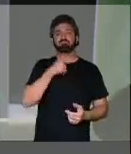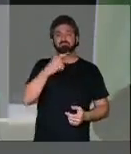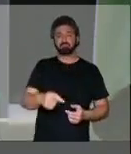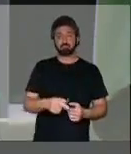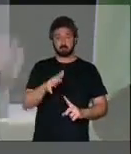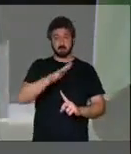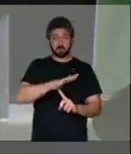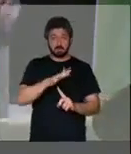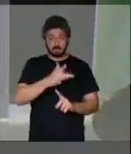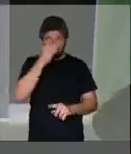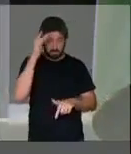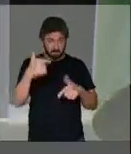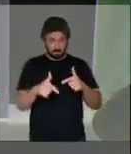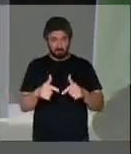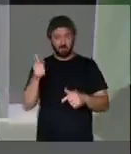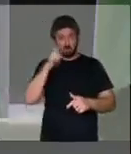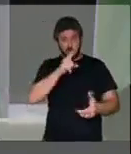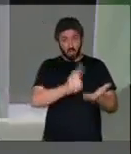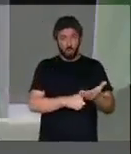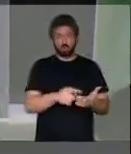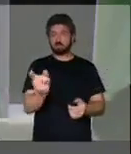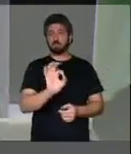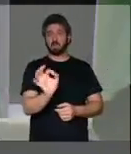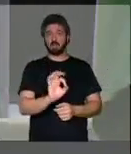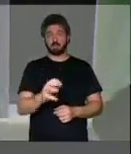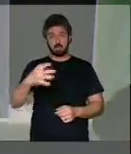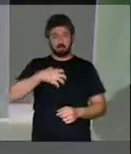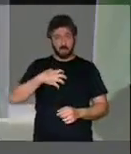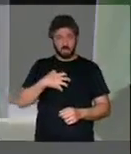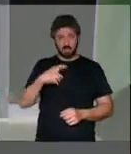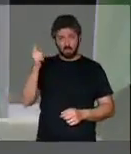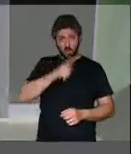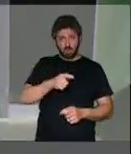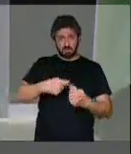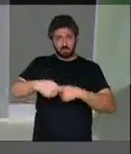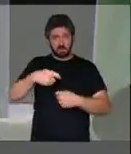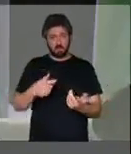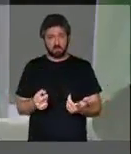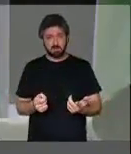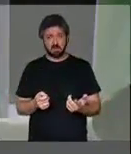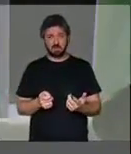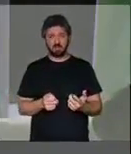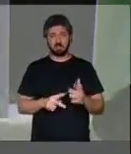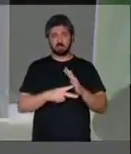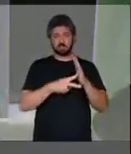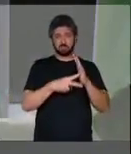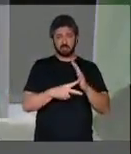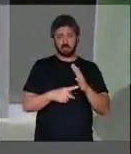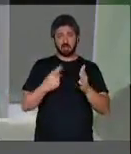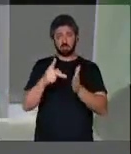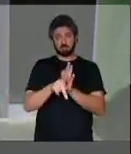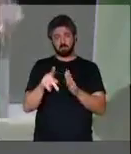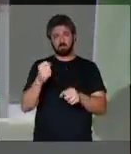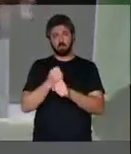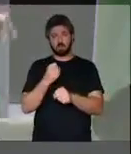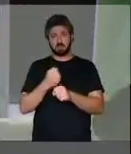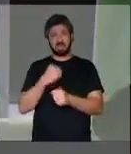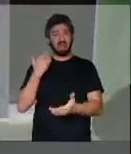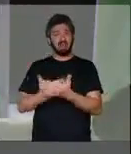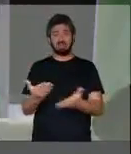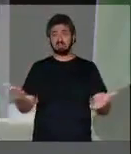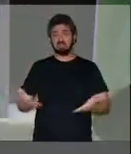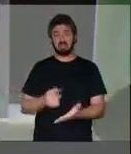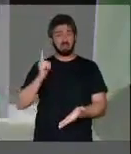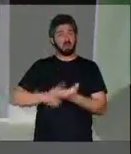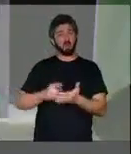No Paraná, os trabalhadores não chegaram a acordo. Na Bahia, as negociações dos sindicatos da construção até agora